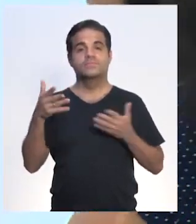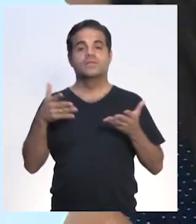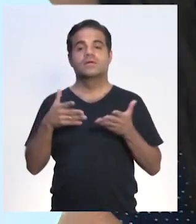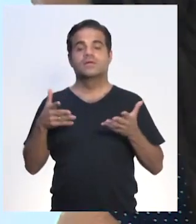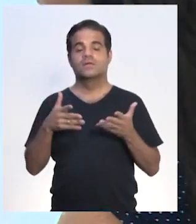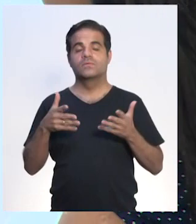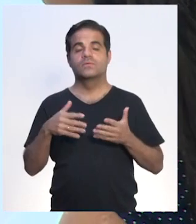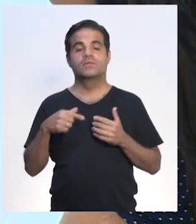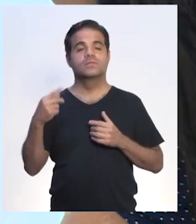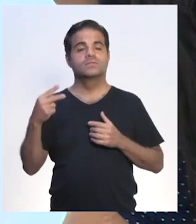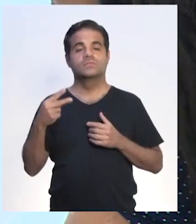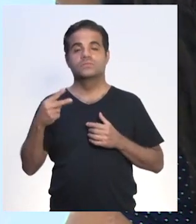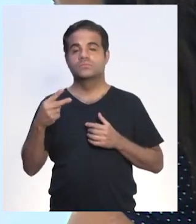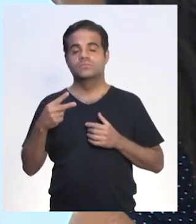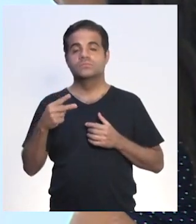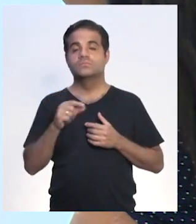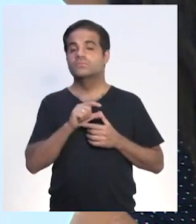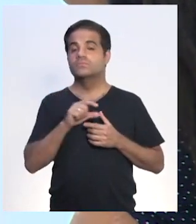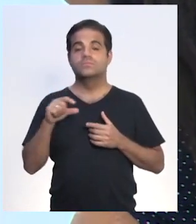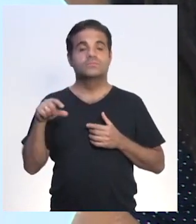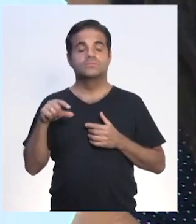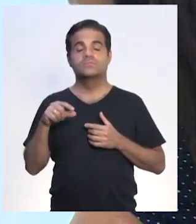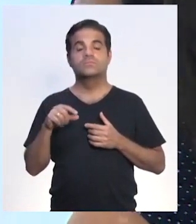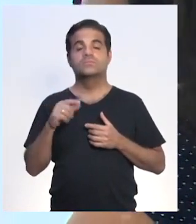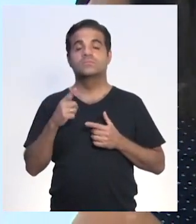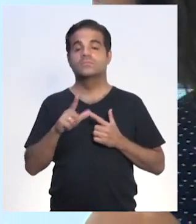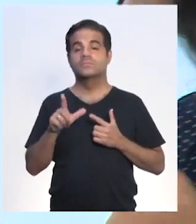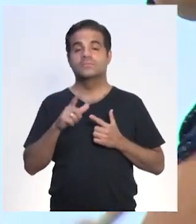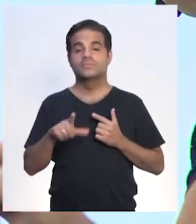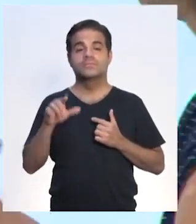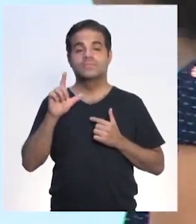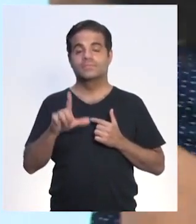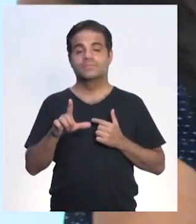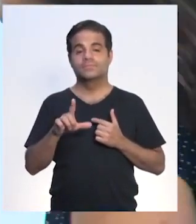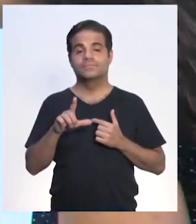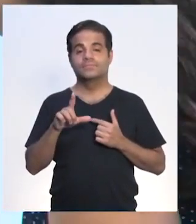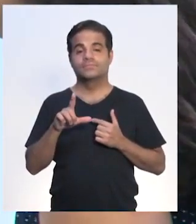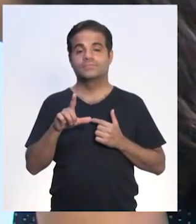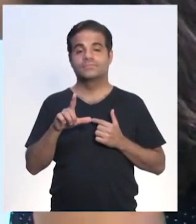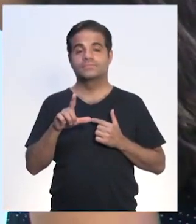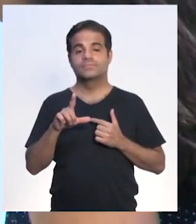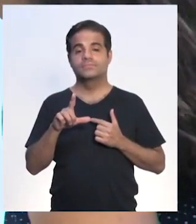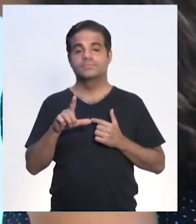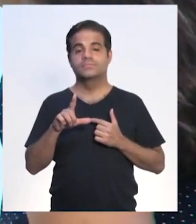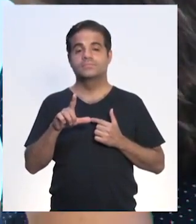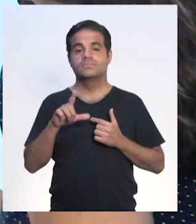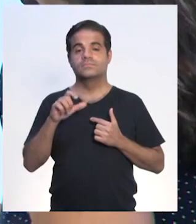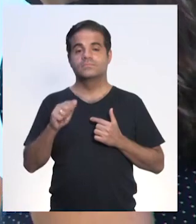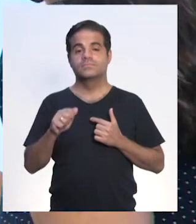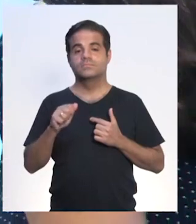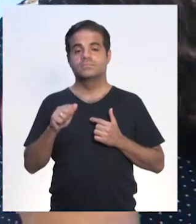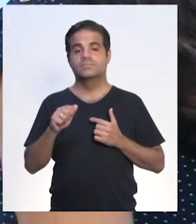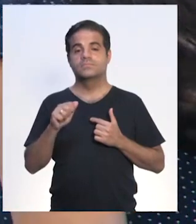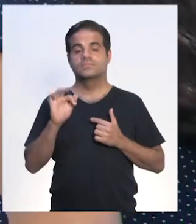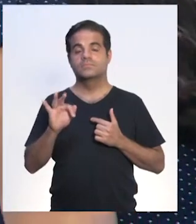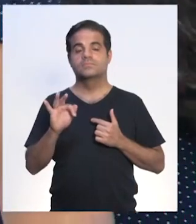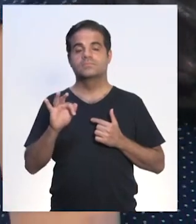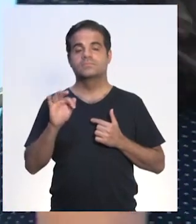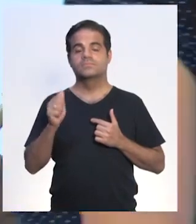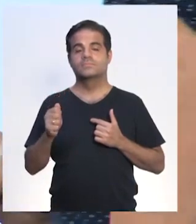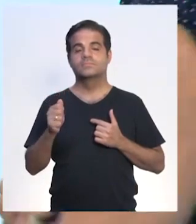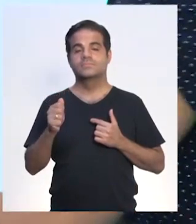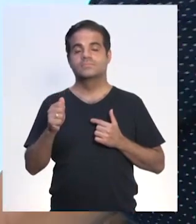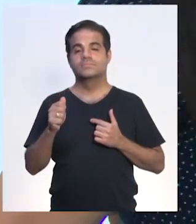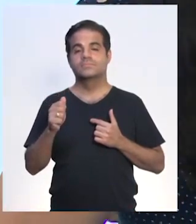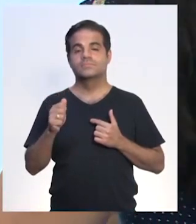Agora, na segunda posição, vou colocar a letra L. A, L, F,